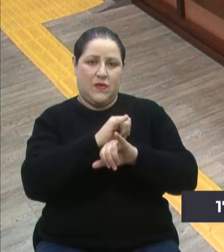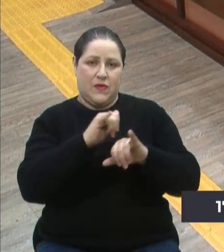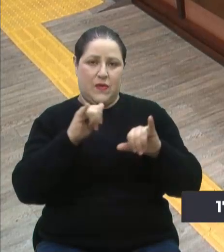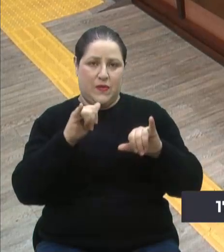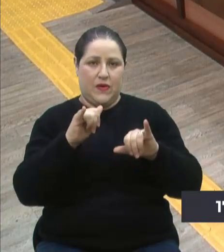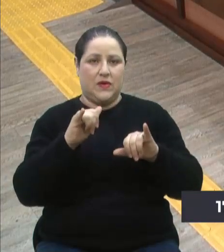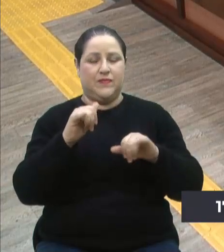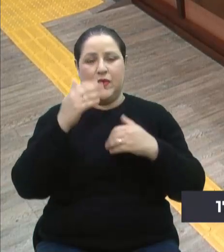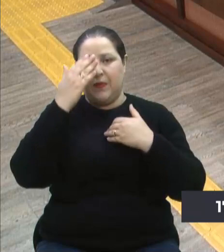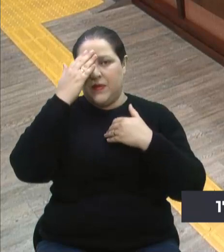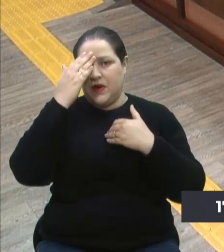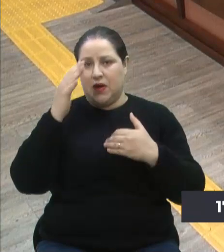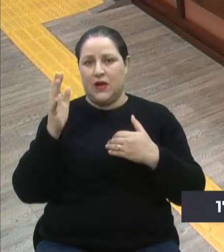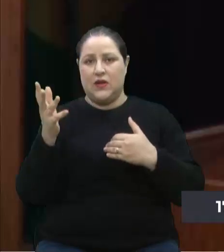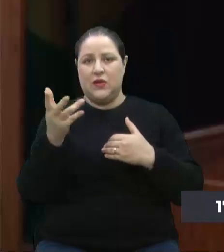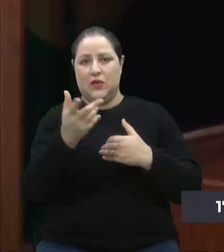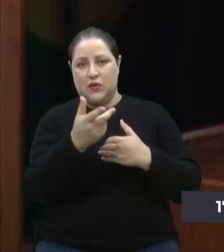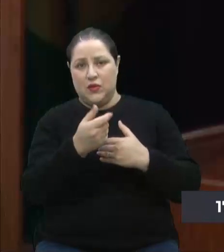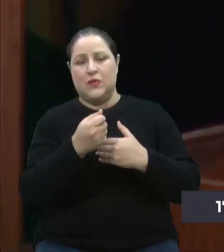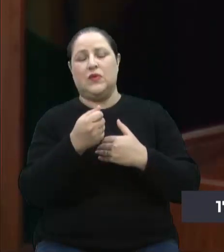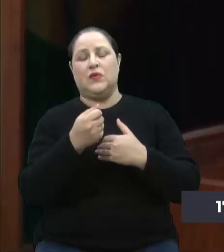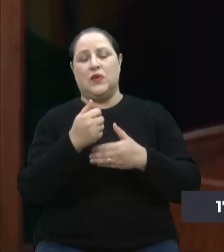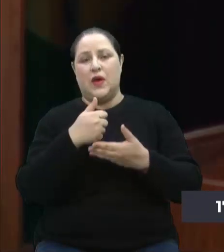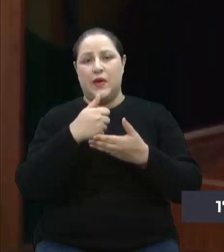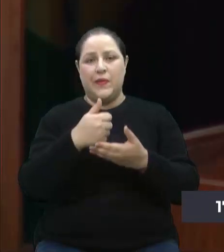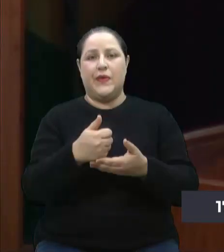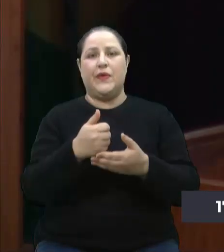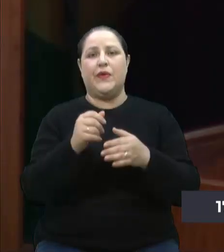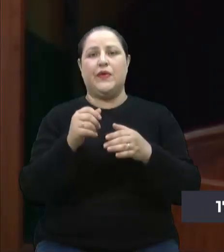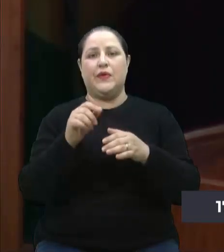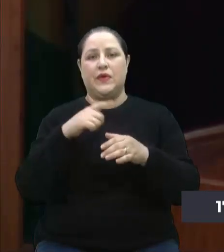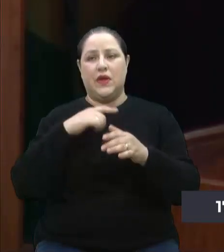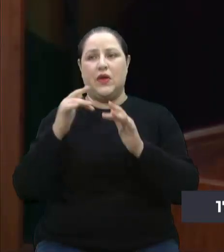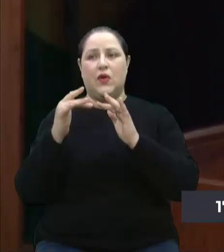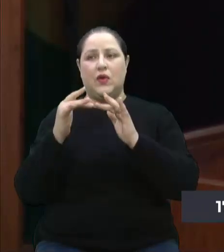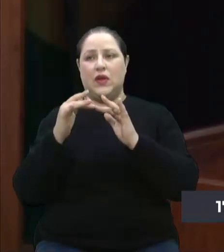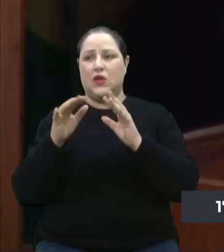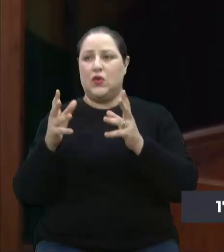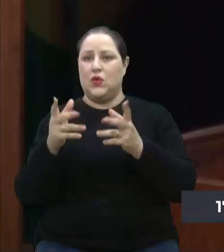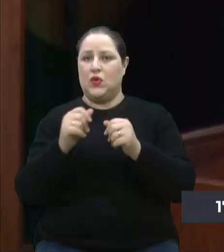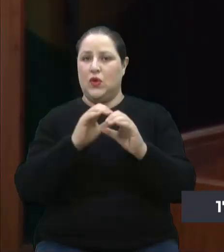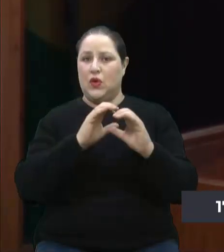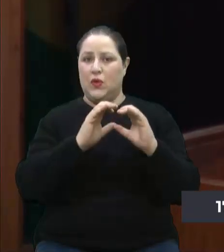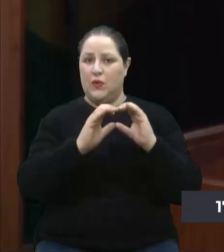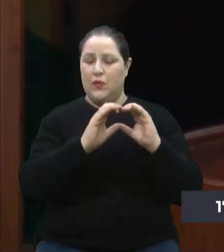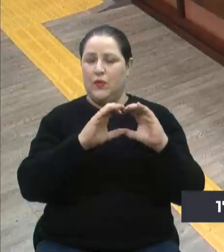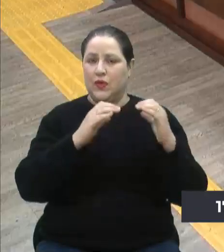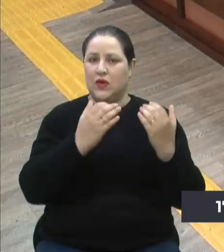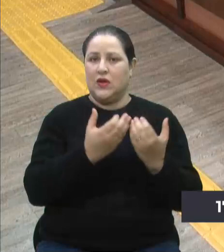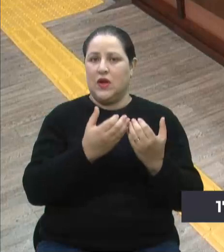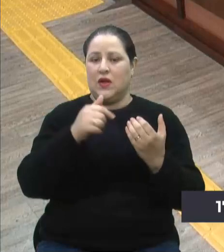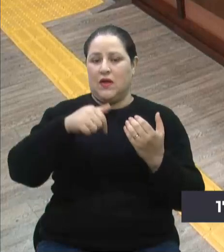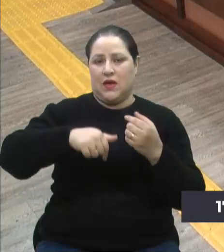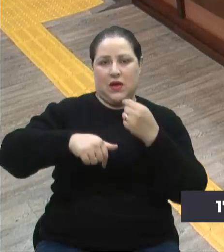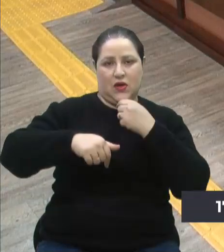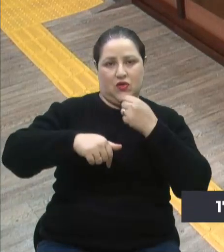causa que é muito Nobre né e atinge a todos né toda a comunidade aí não essa Caxias na região Obrigado